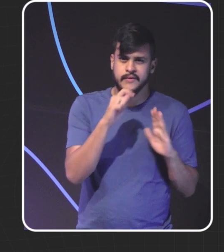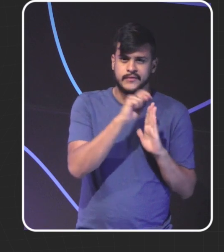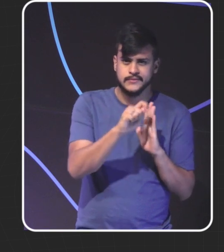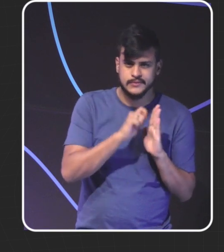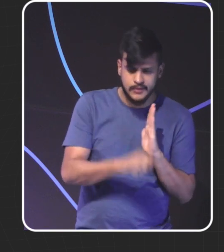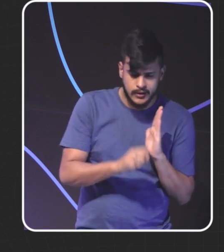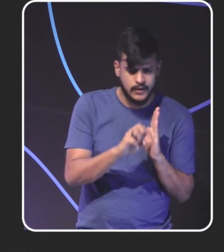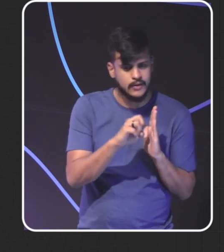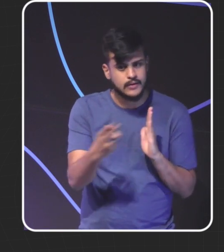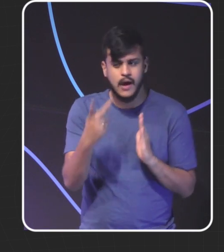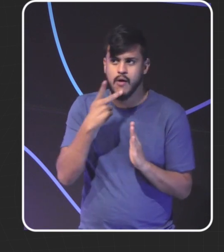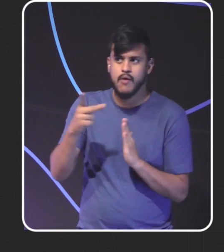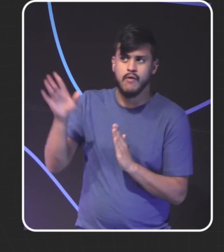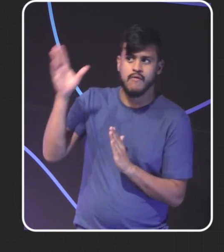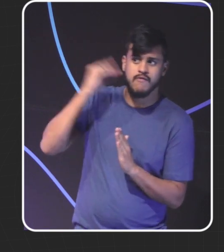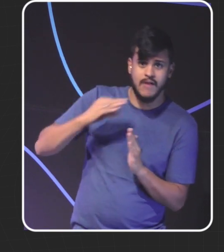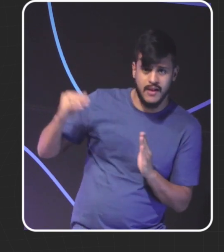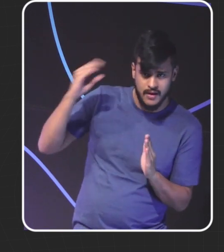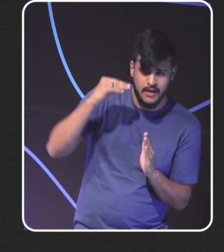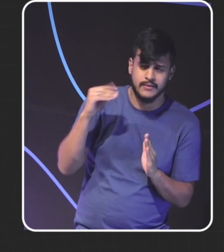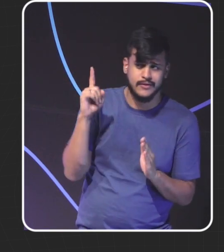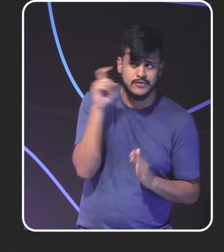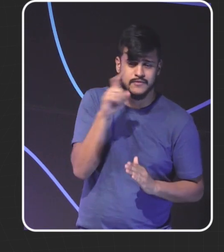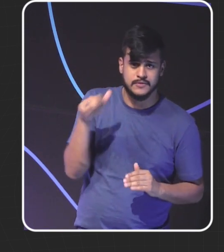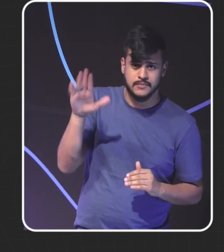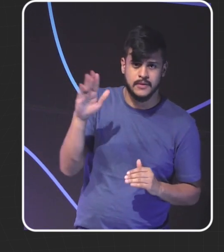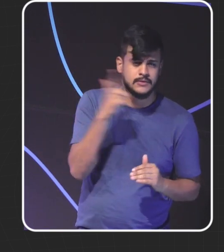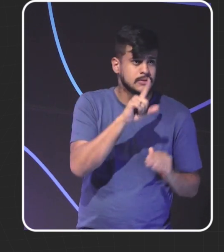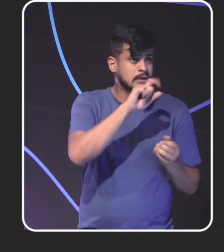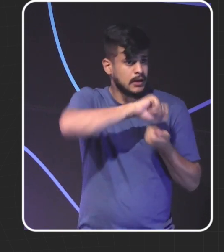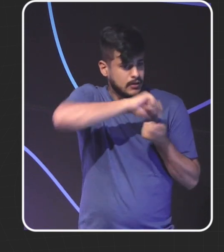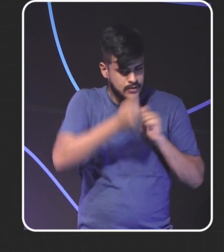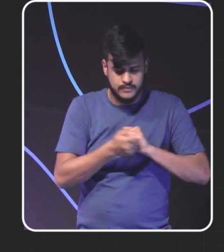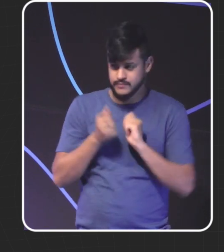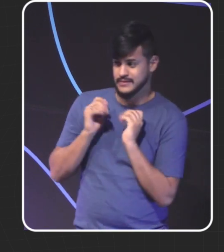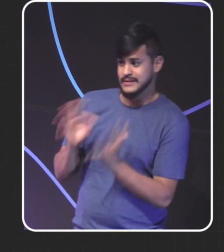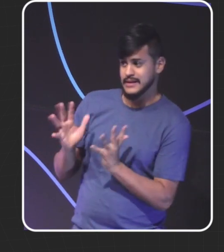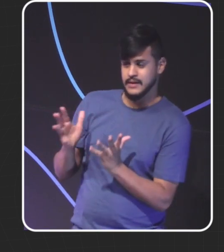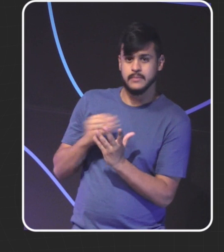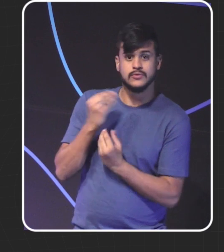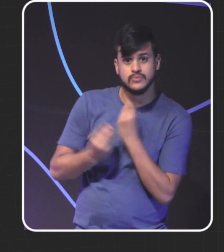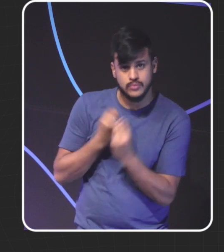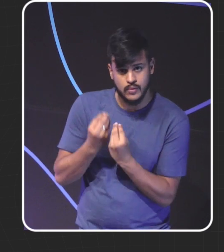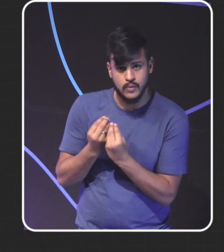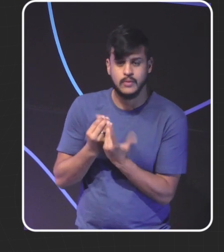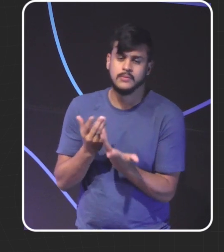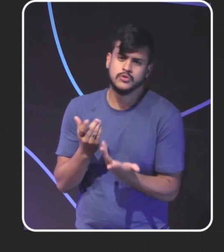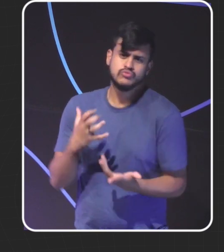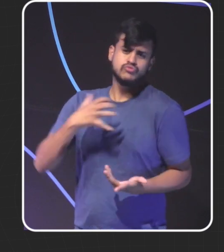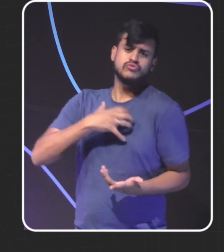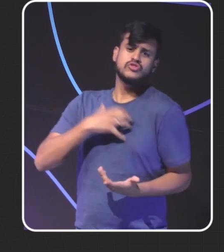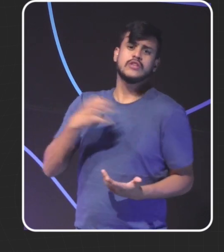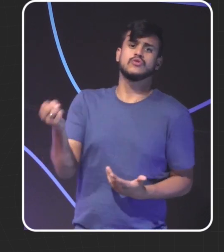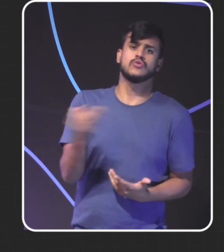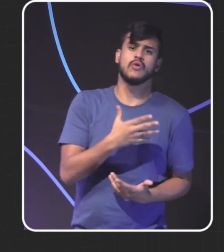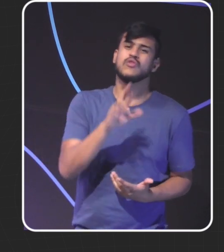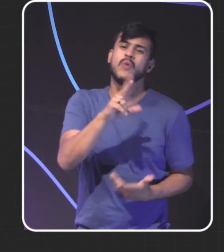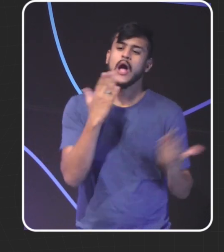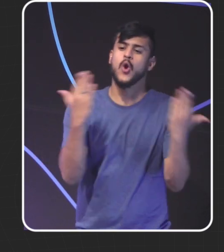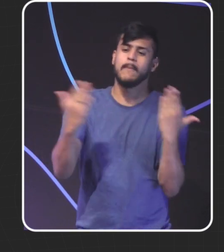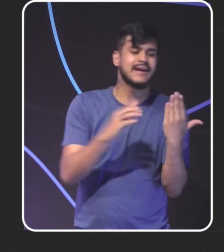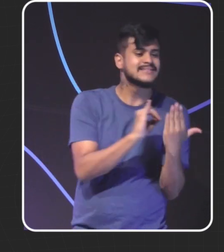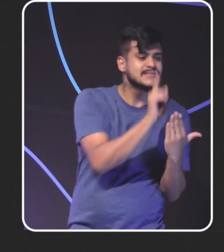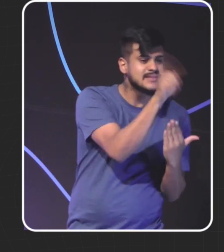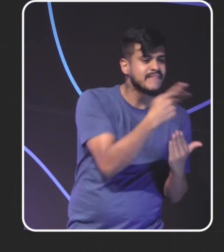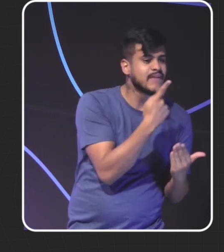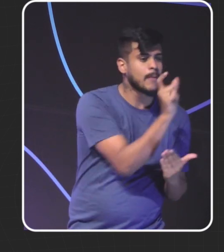que foi falada, que está mais complexa, para Libras, né, utilizando uma nova forma, não um depara, né, se é isso, é aquilo,